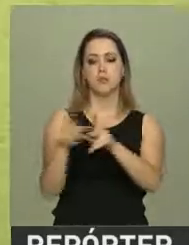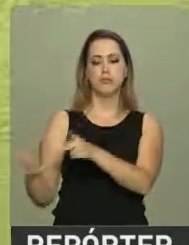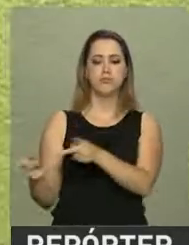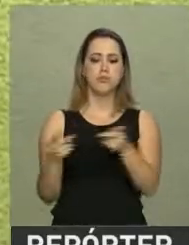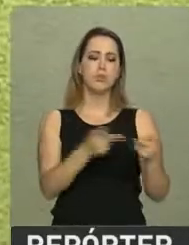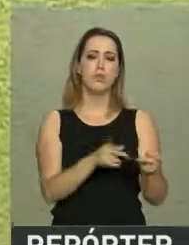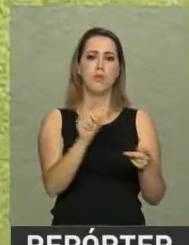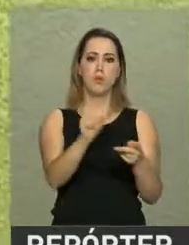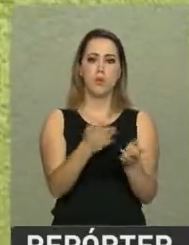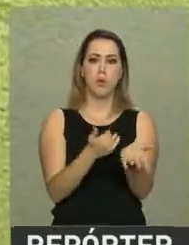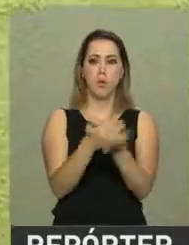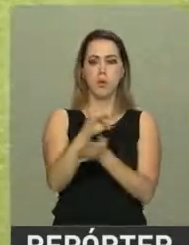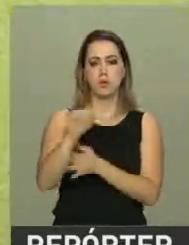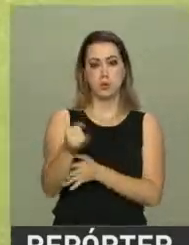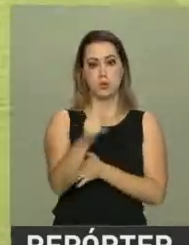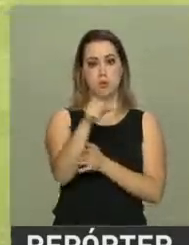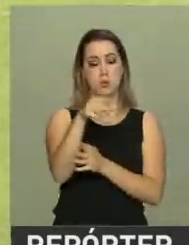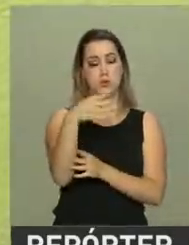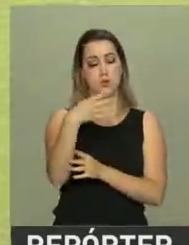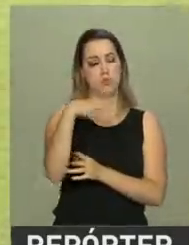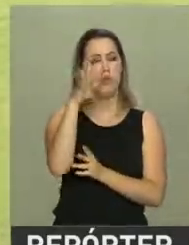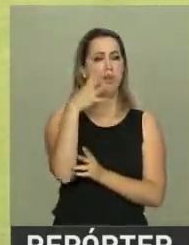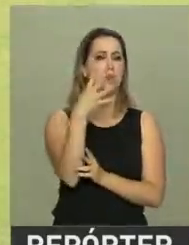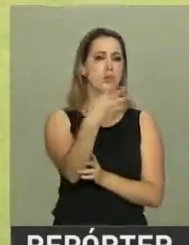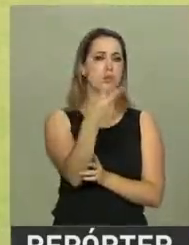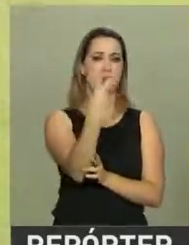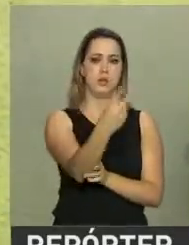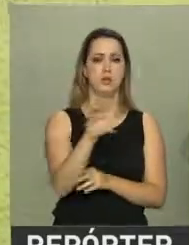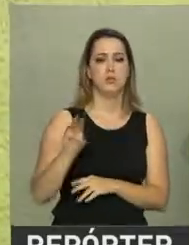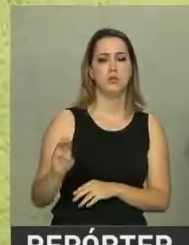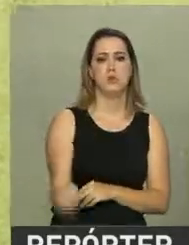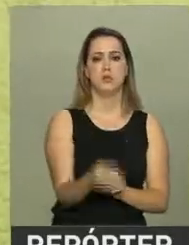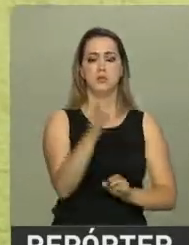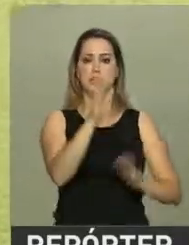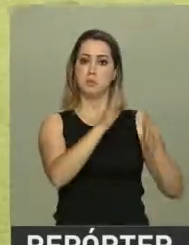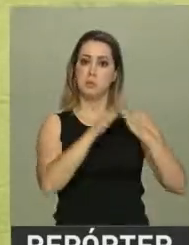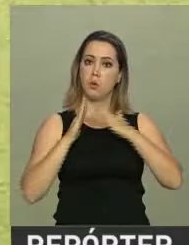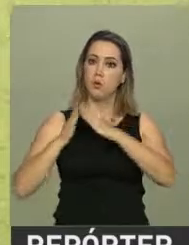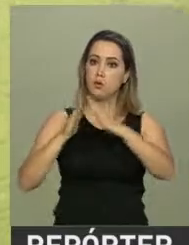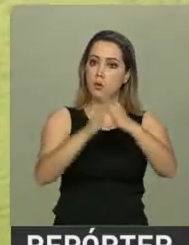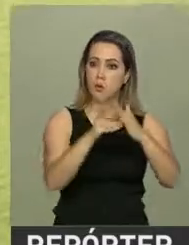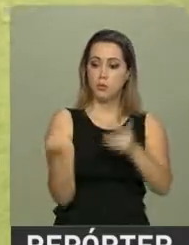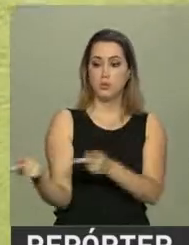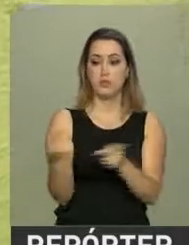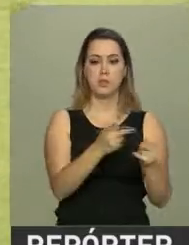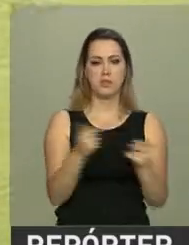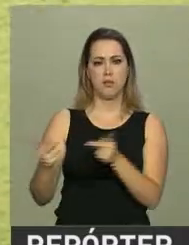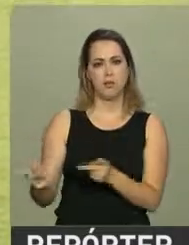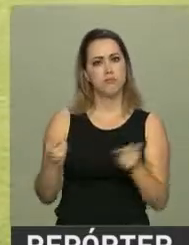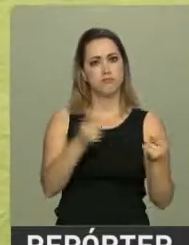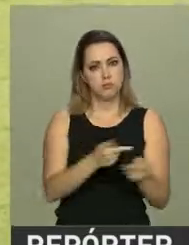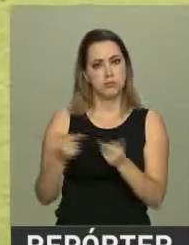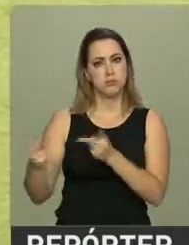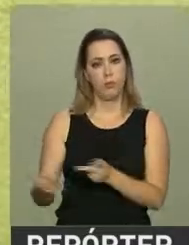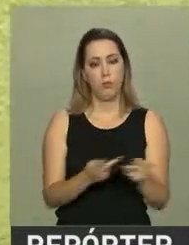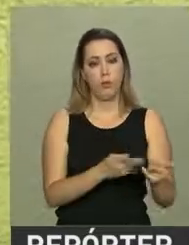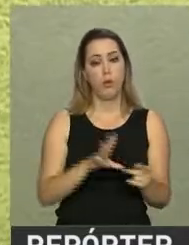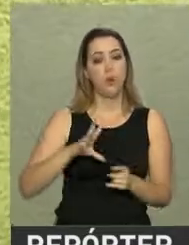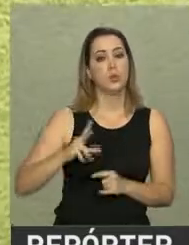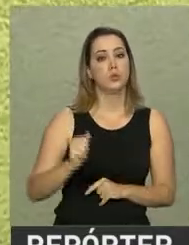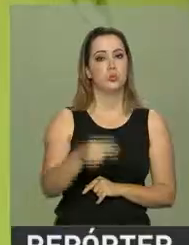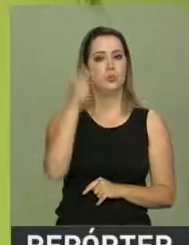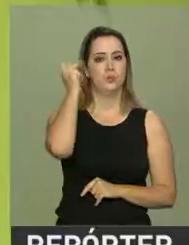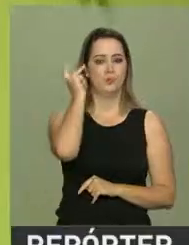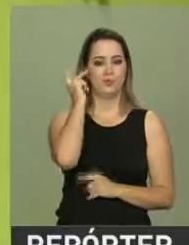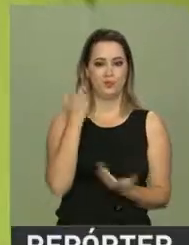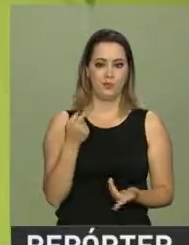vistoriadas. Desde janeiro, mais de 42 milhões de imóveis foram visitados por agentes de saúde em todo o estado de São